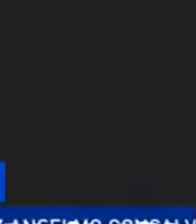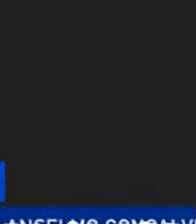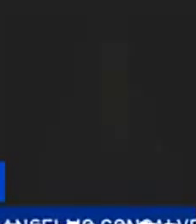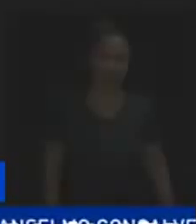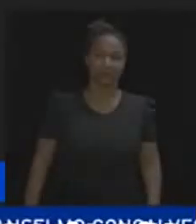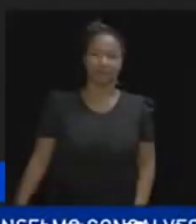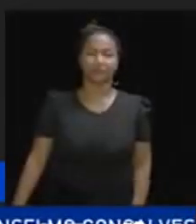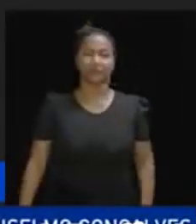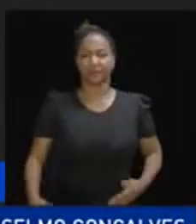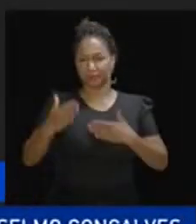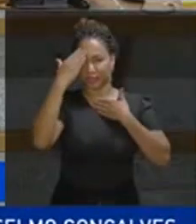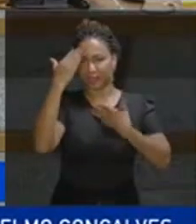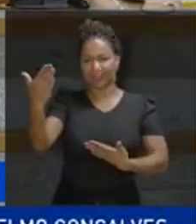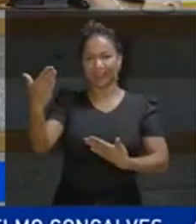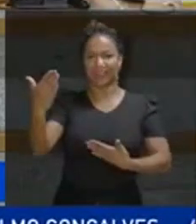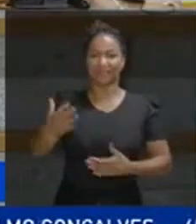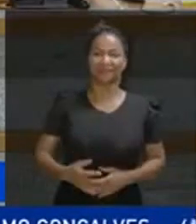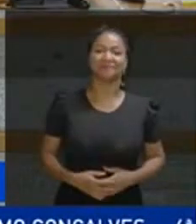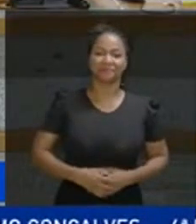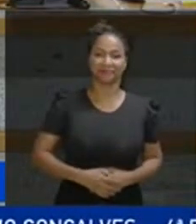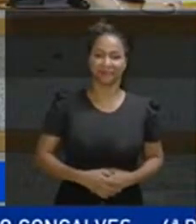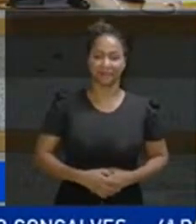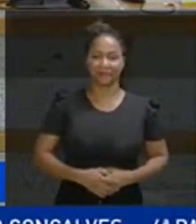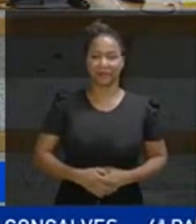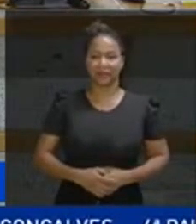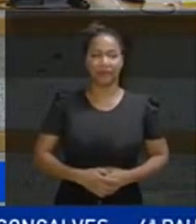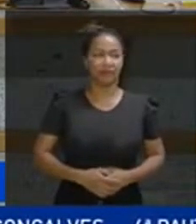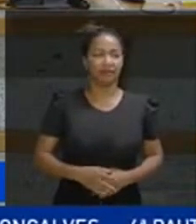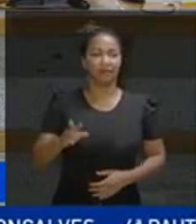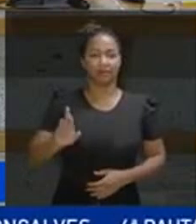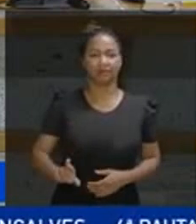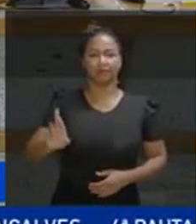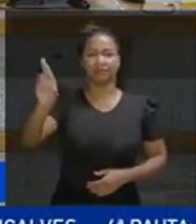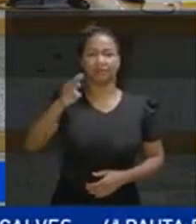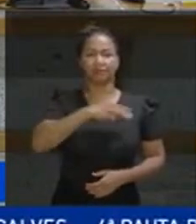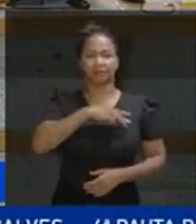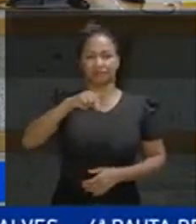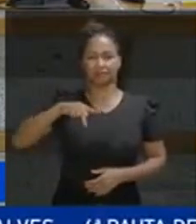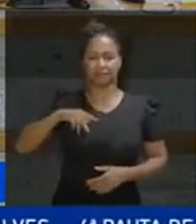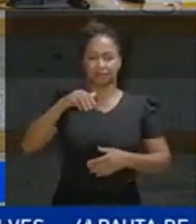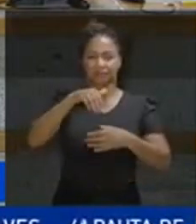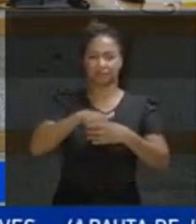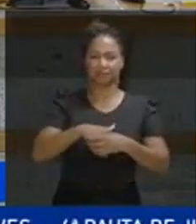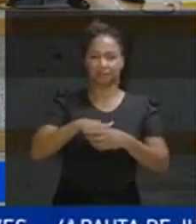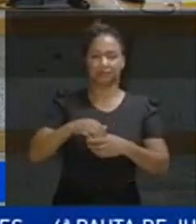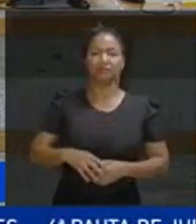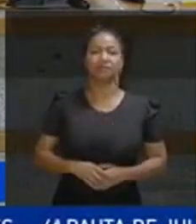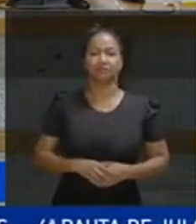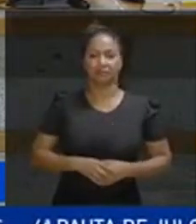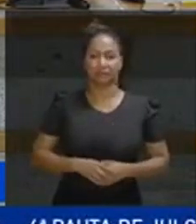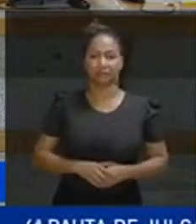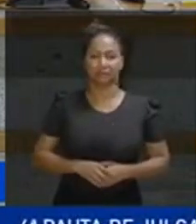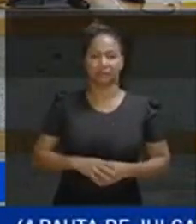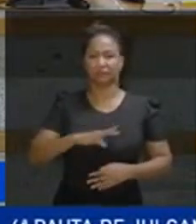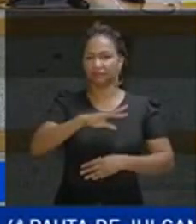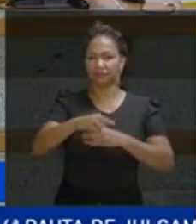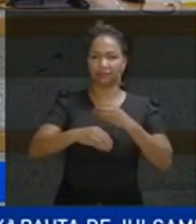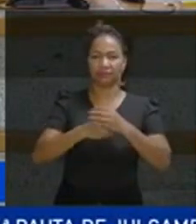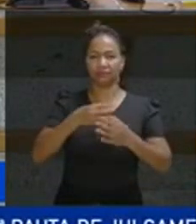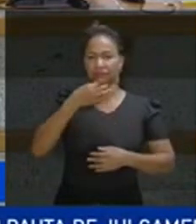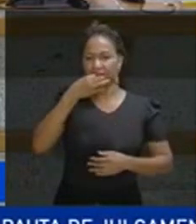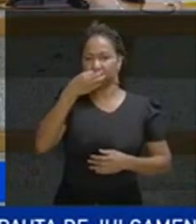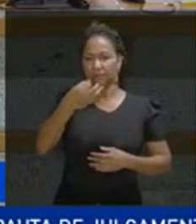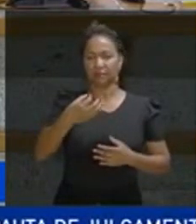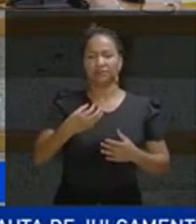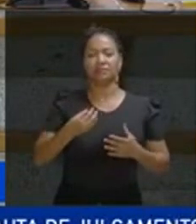lei eleitoral. Muito obrigada. Com a palavra, representante do Ministério Público Eleitoral. Reitero, senhores, o parecer,